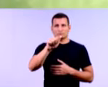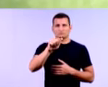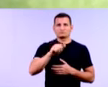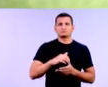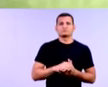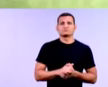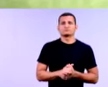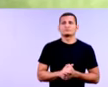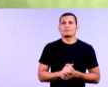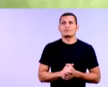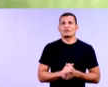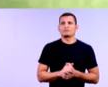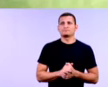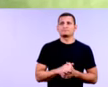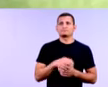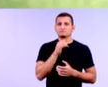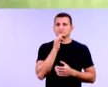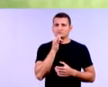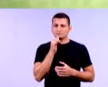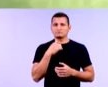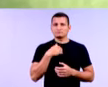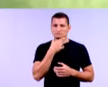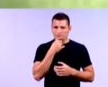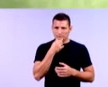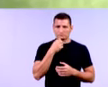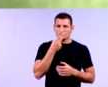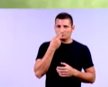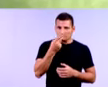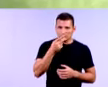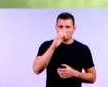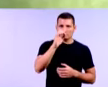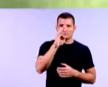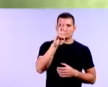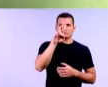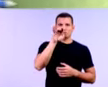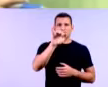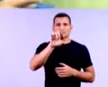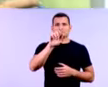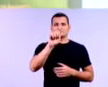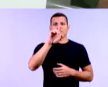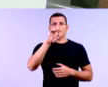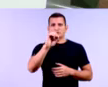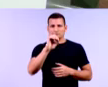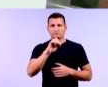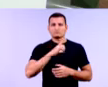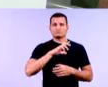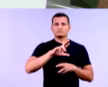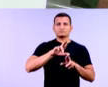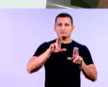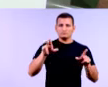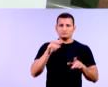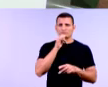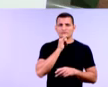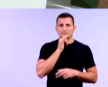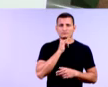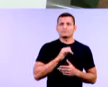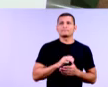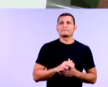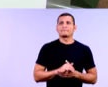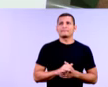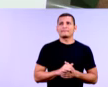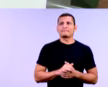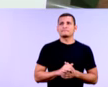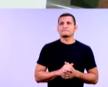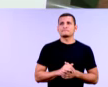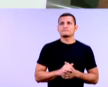mulher. Porém, se eu fosse homem, eu diria obrigado. Isso. Certo, professora São vários os exemplos, várias Isso. as situações Então, que a gente no pode